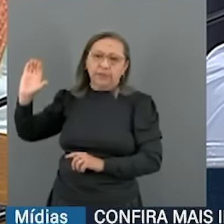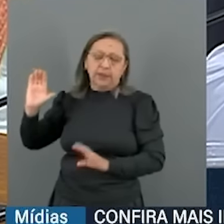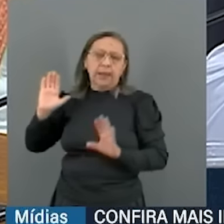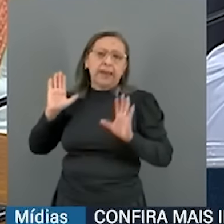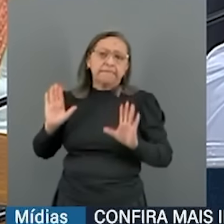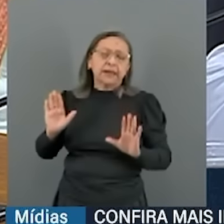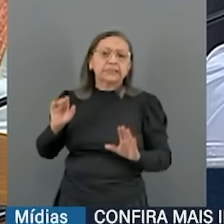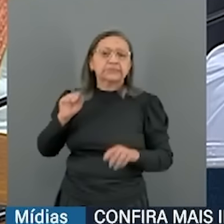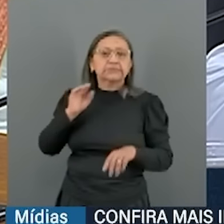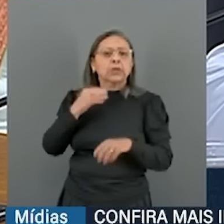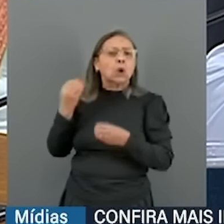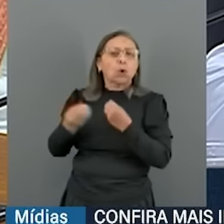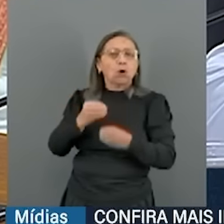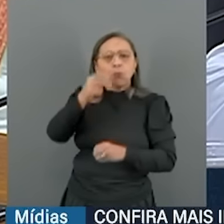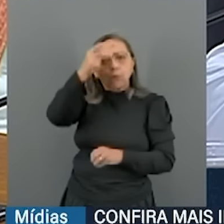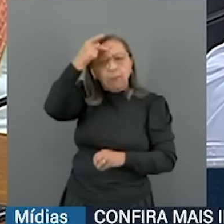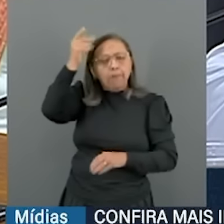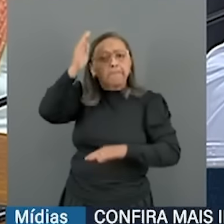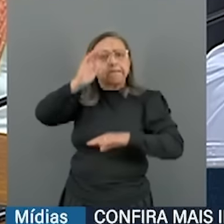como julgador,